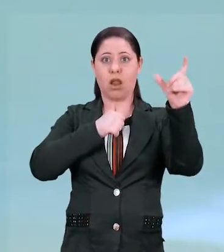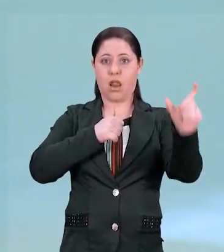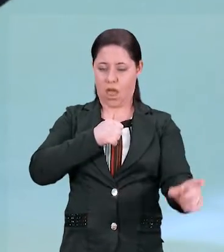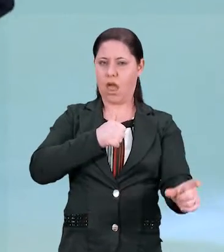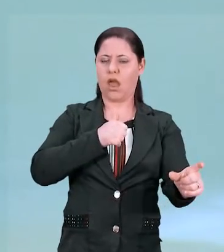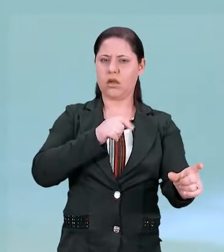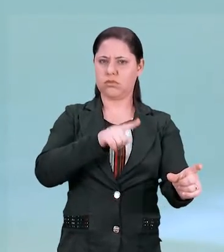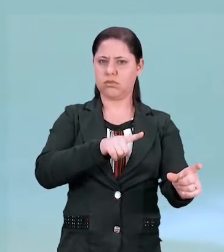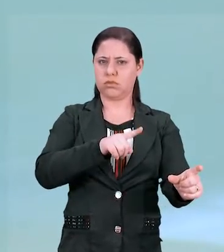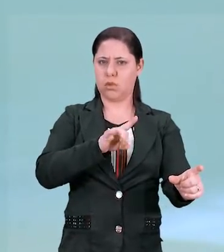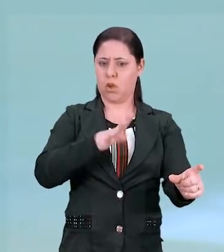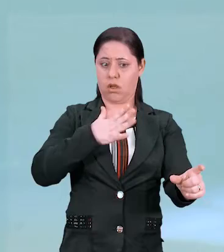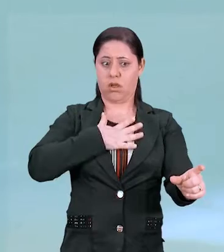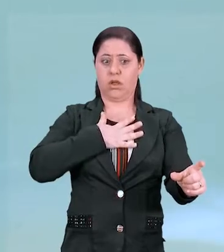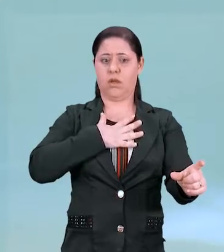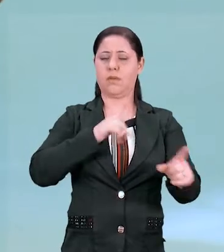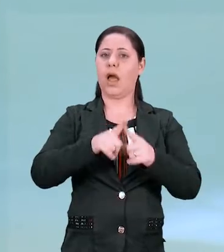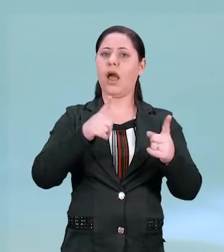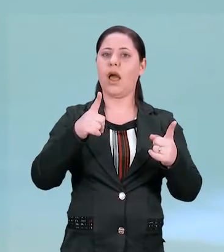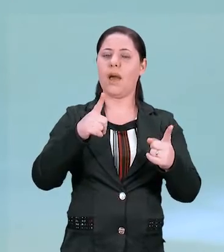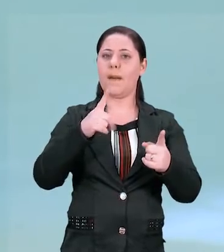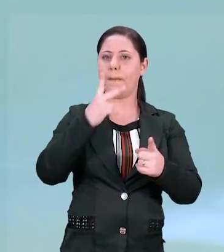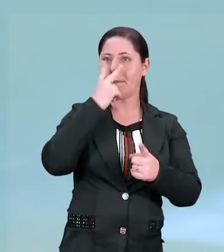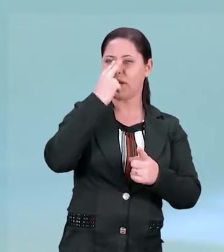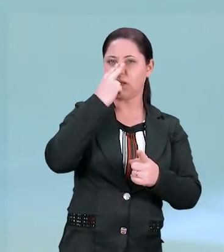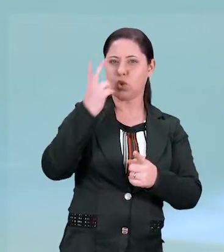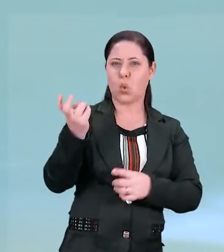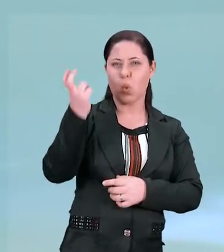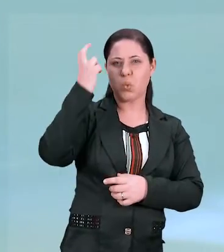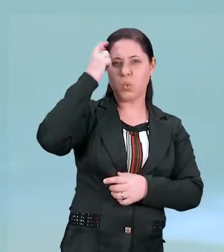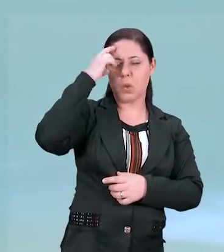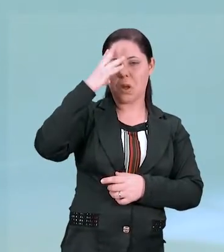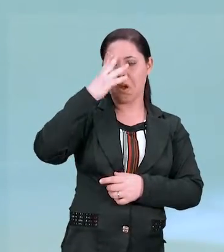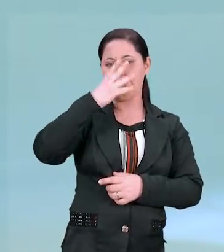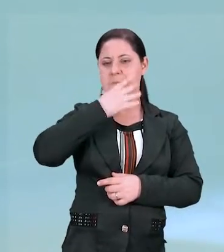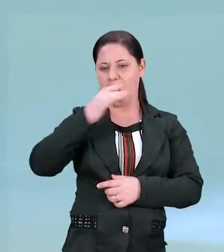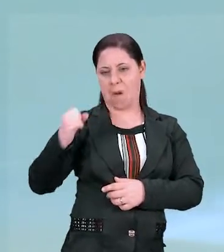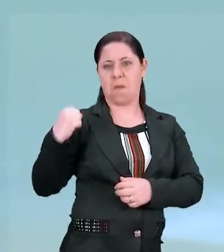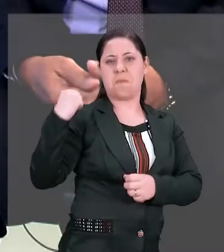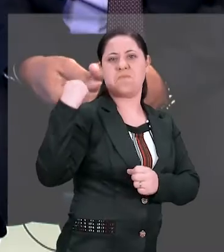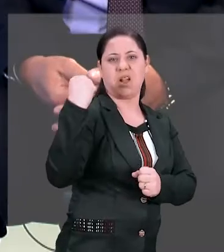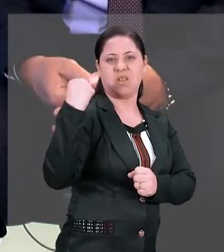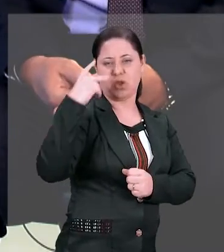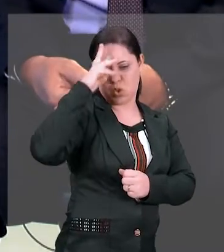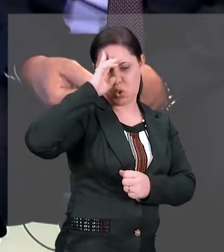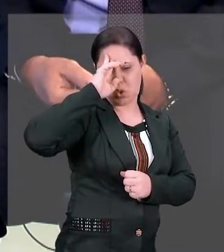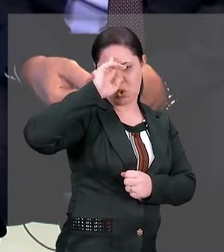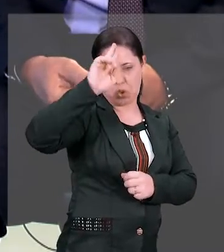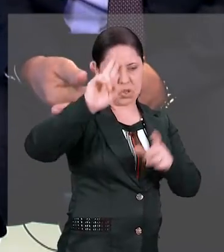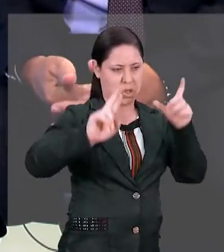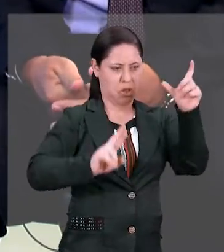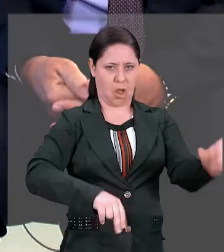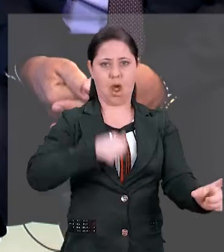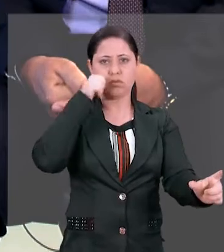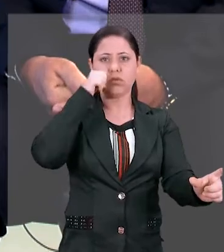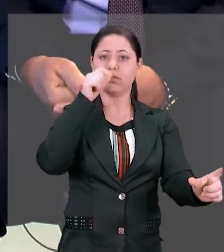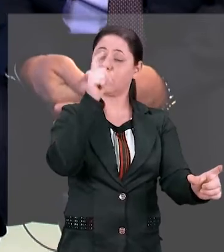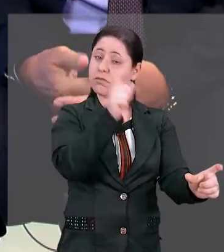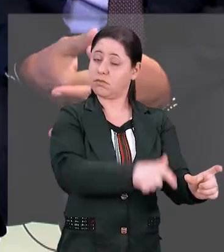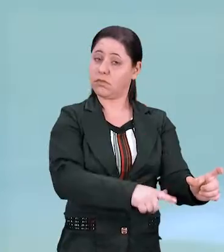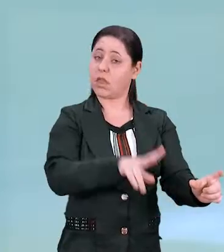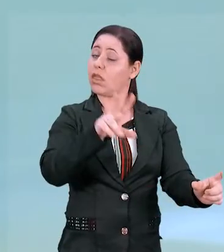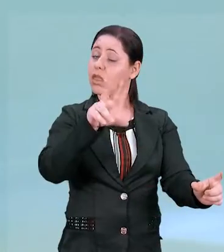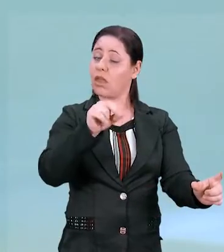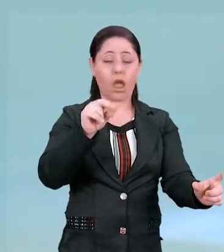mulher. Agora, o que acontece? Isso é fruto, às vezes, da cultura do machismo, do apossamento, que o homem se sente dono